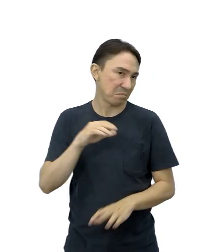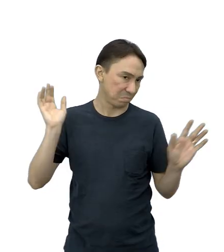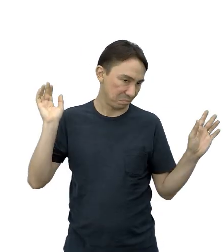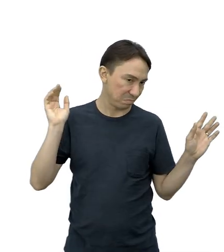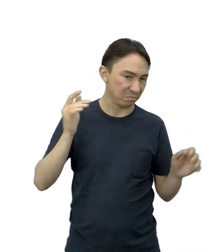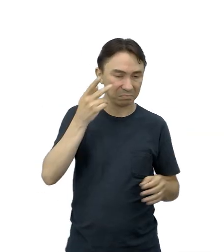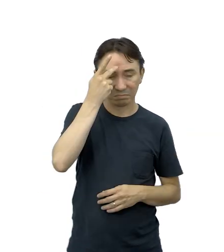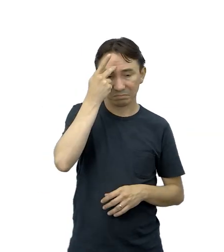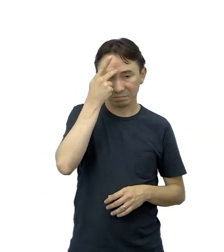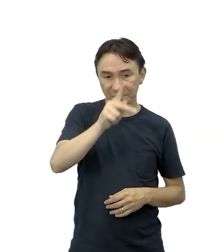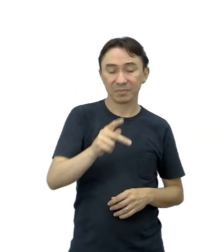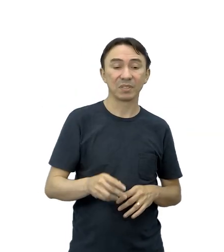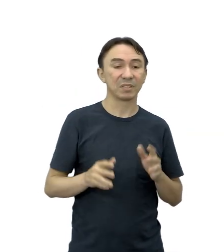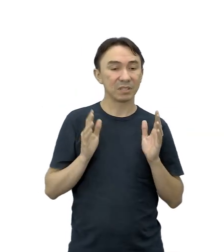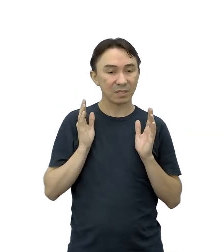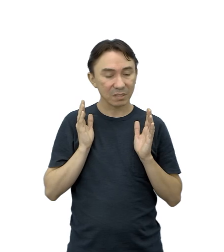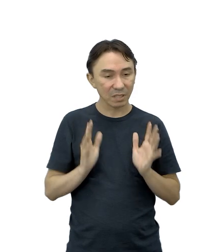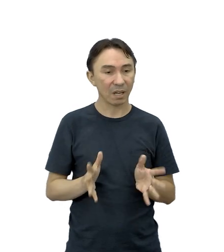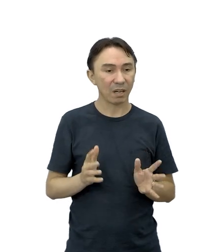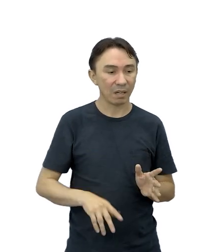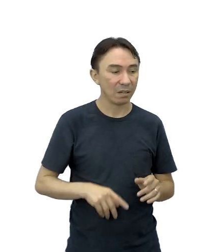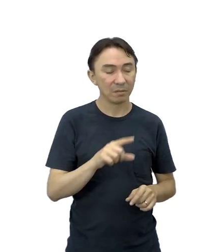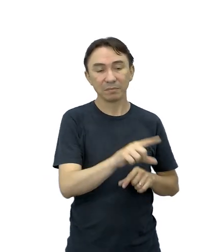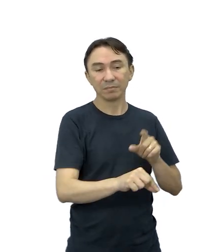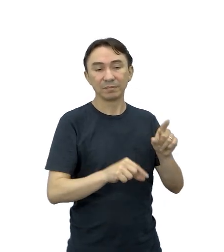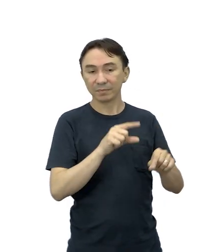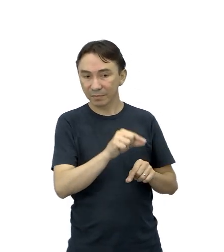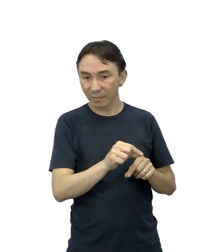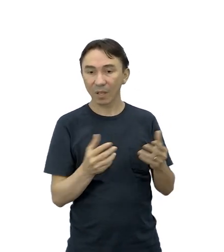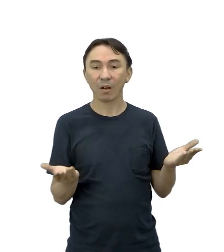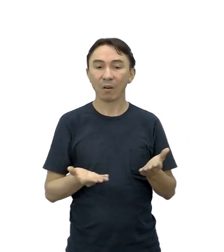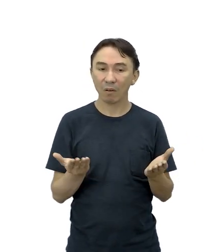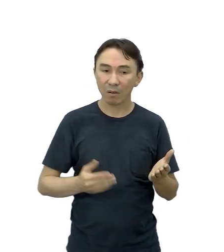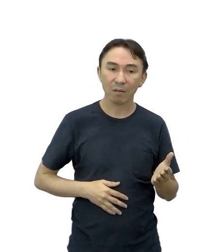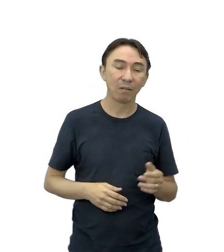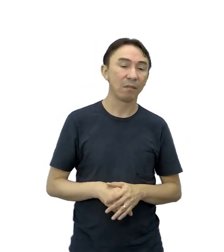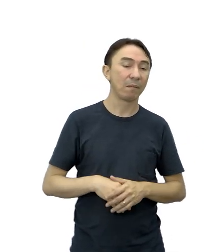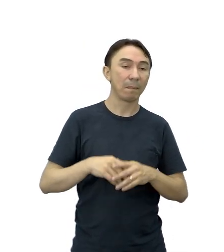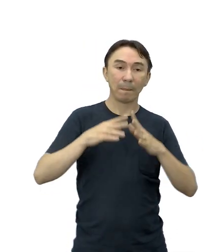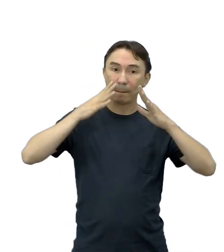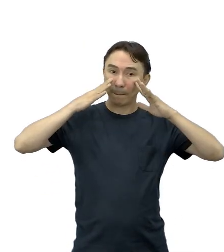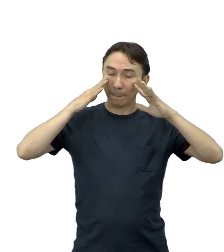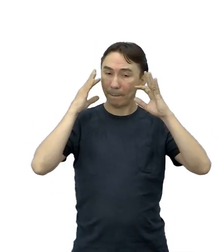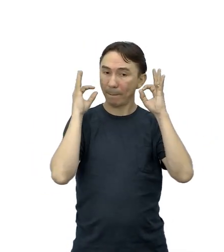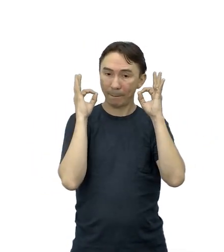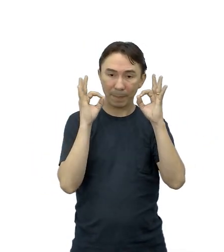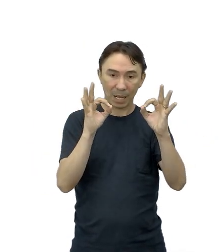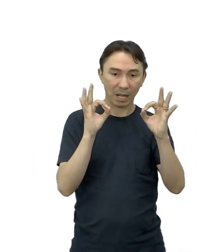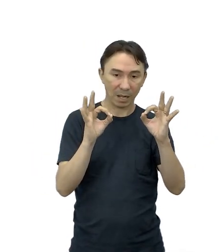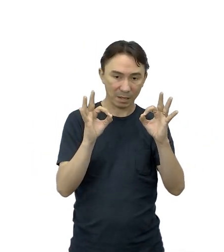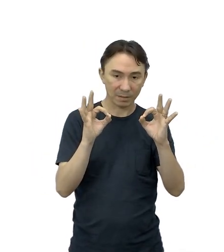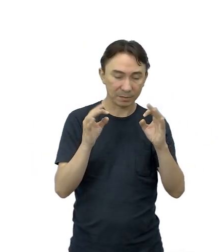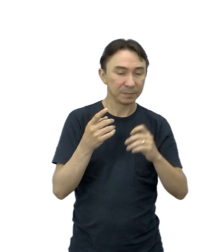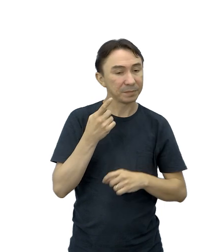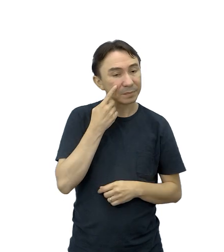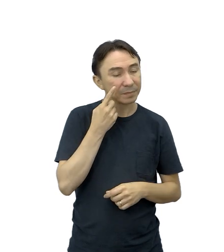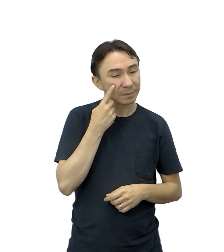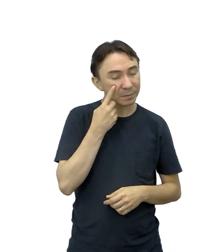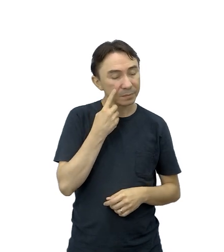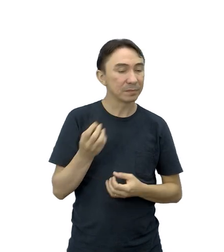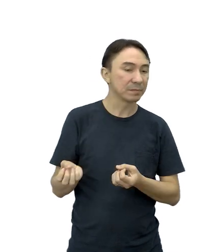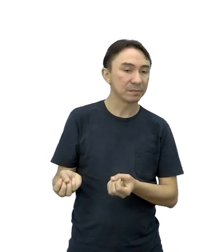essas etapas, eu vou então aqui agora observar. E aqui que eu gostaria que vocês observassem esses